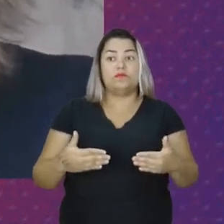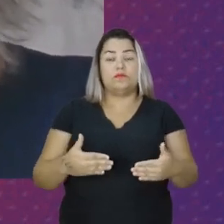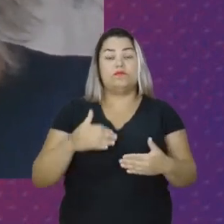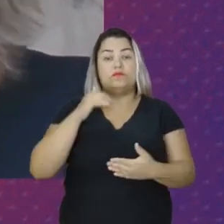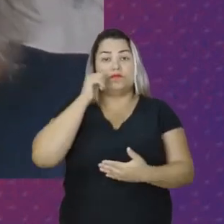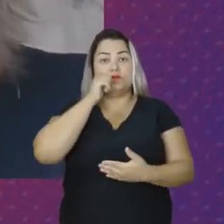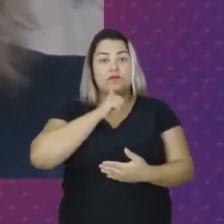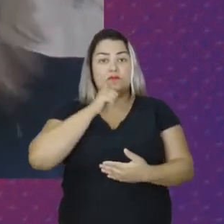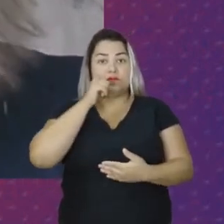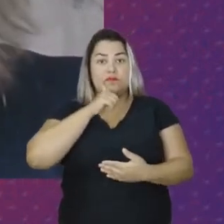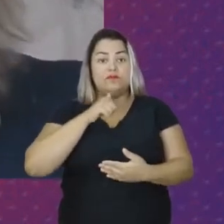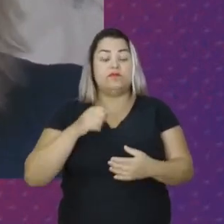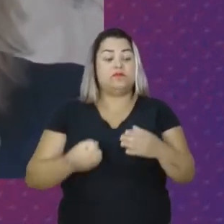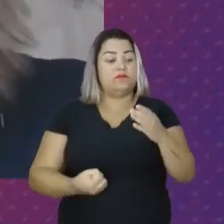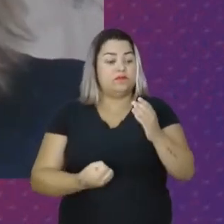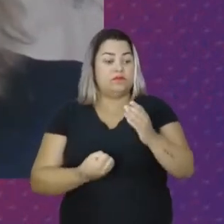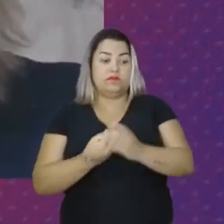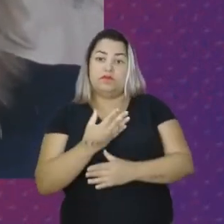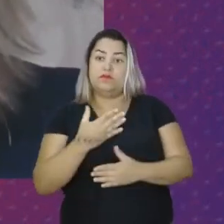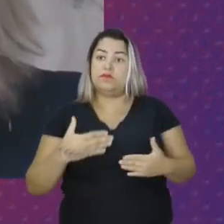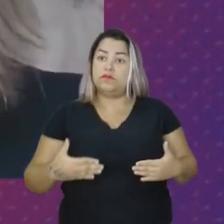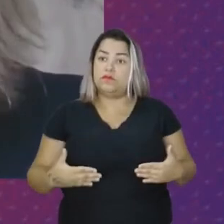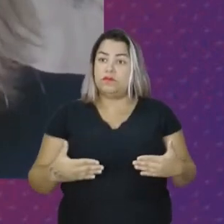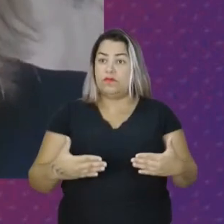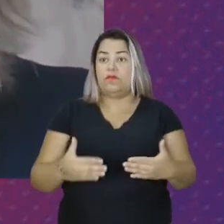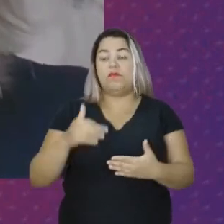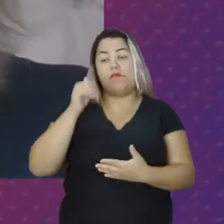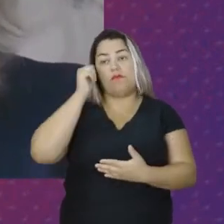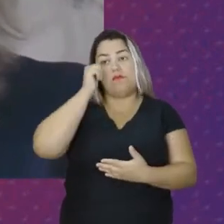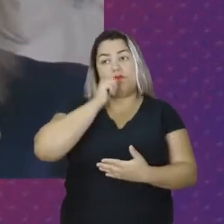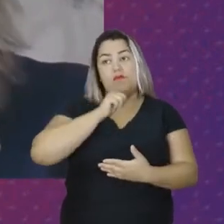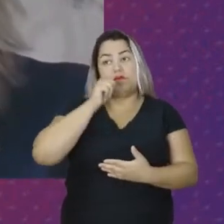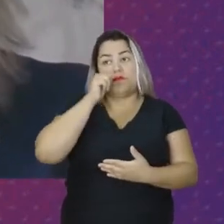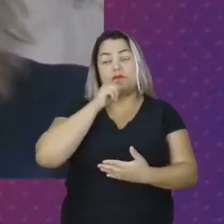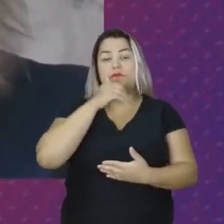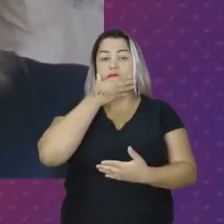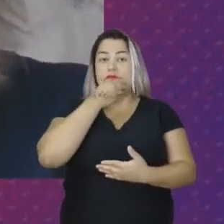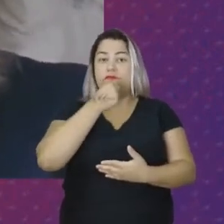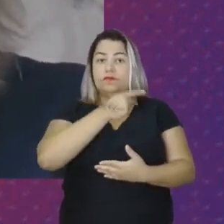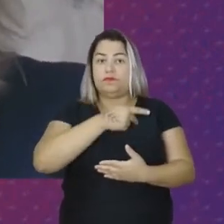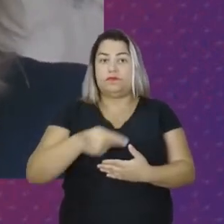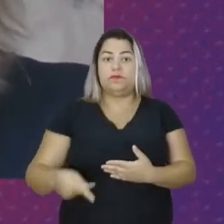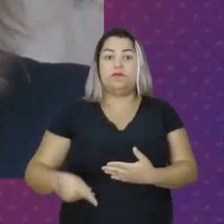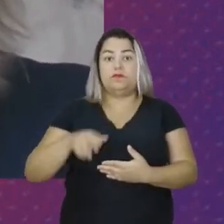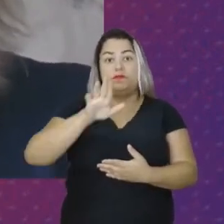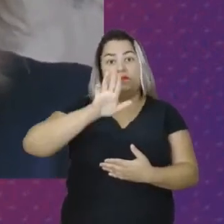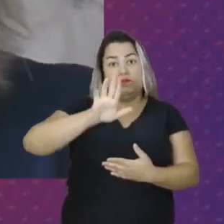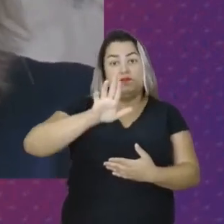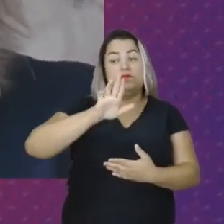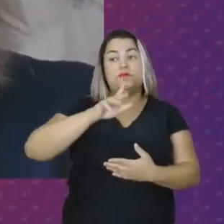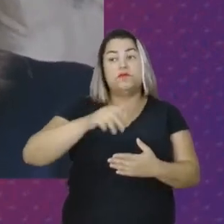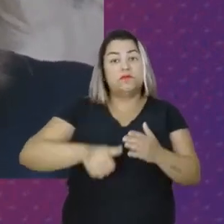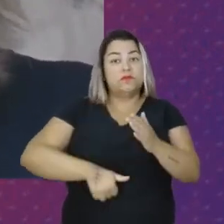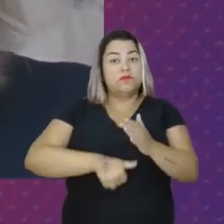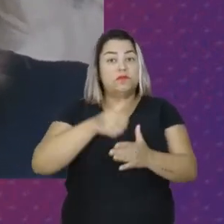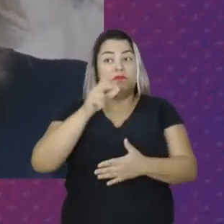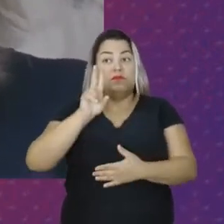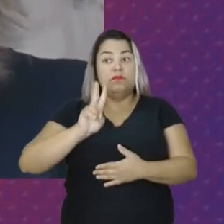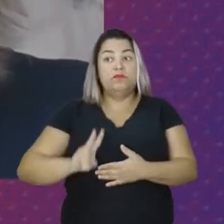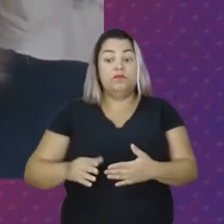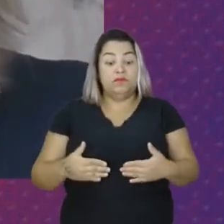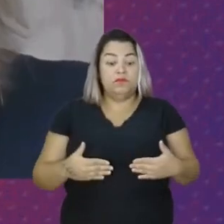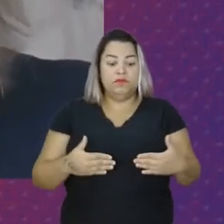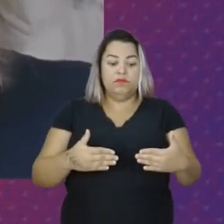né, no recentemente criado Ministério das Mulheres, pelo presidente Lula, é a primeira vez que o país tem um